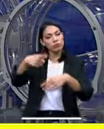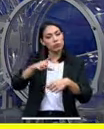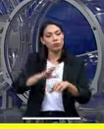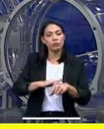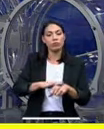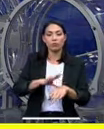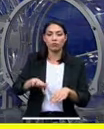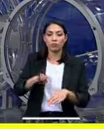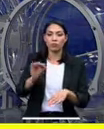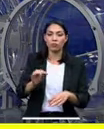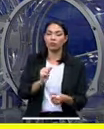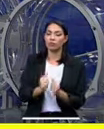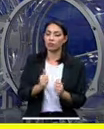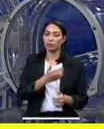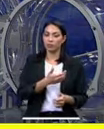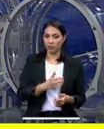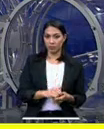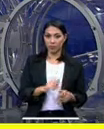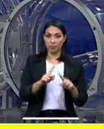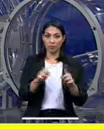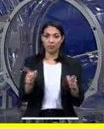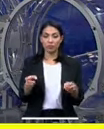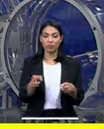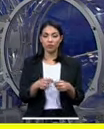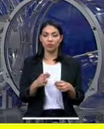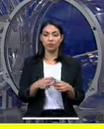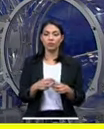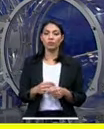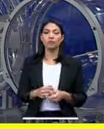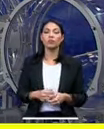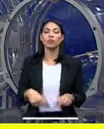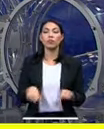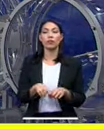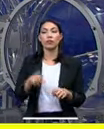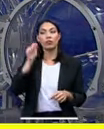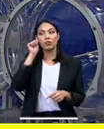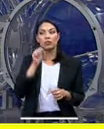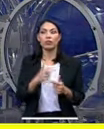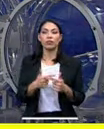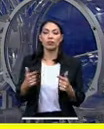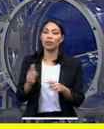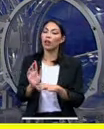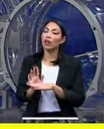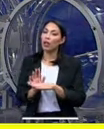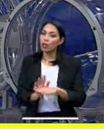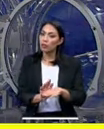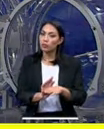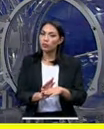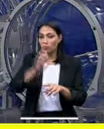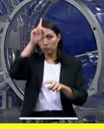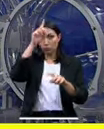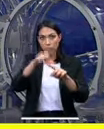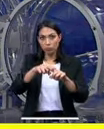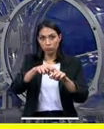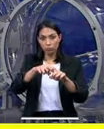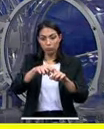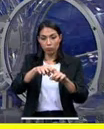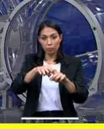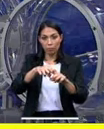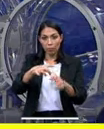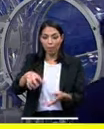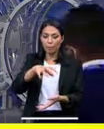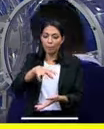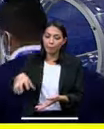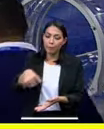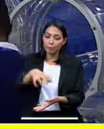sorteio do Time do Coração. O Alexandre, nosso colega da Caixa, a Beth, nossa garota da sorte, vão participar deste procedimento de reabastecimento do globo.